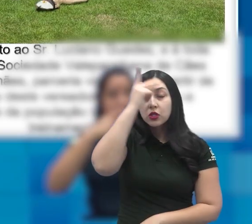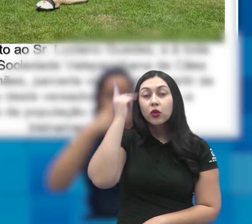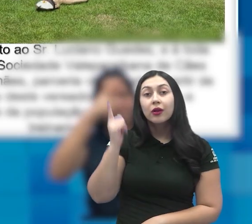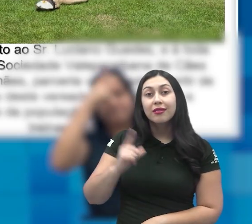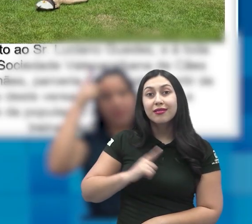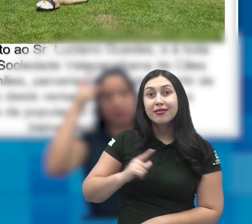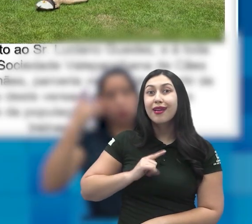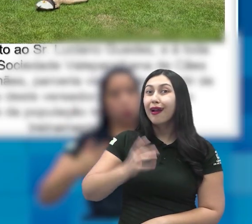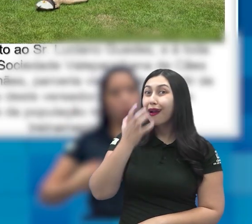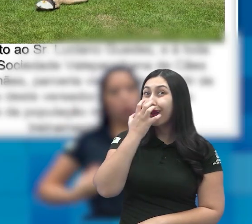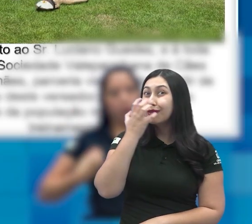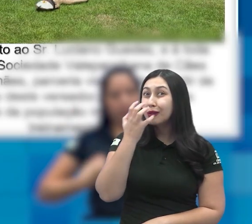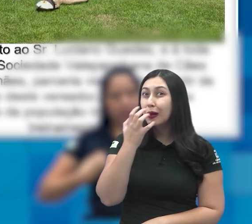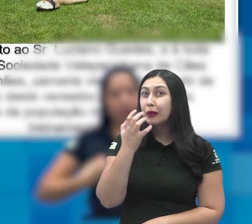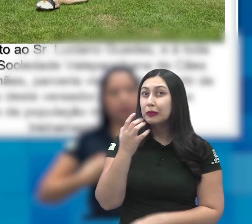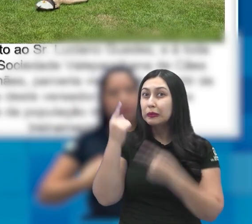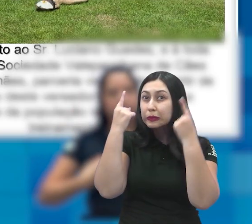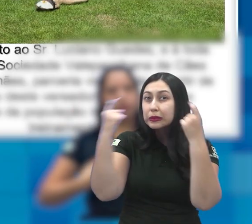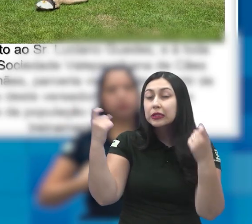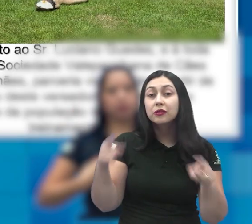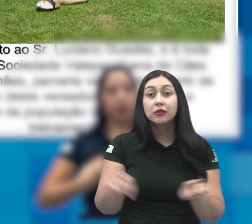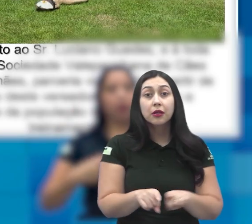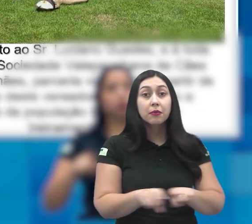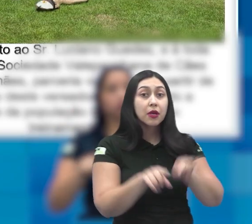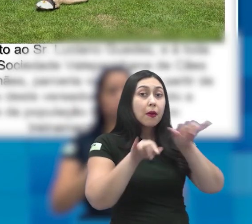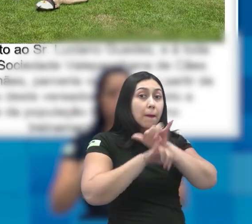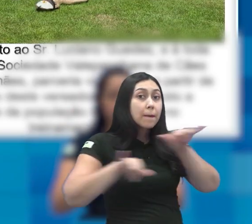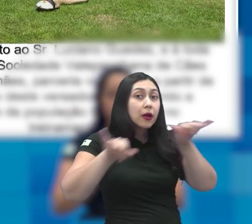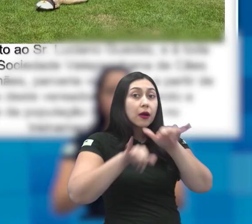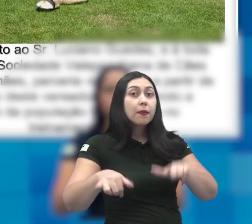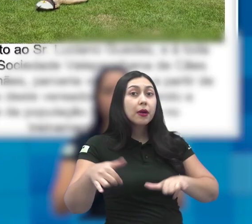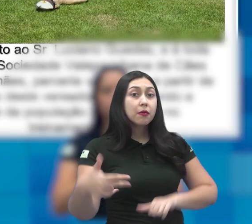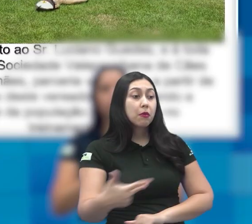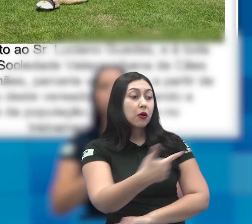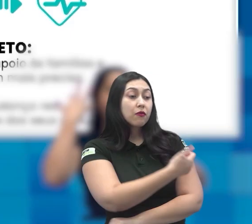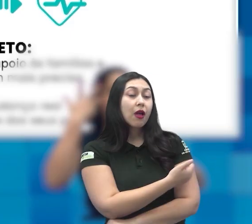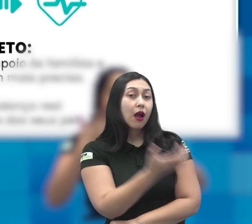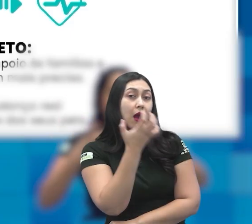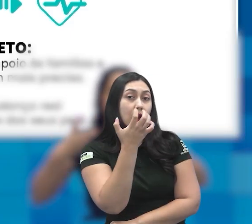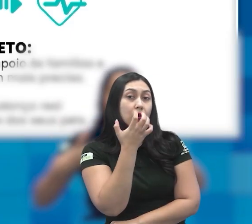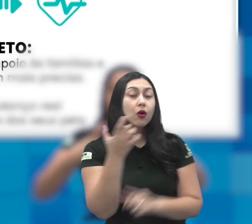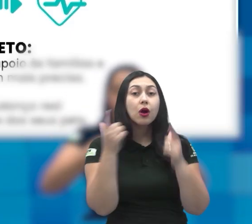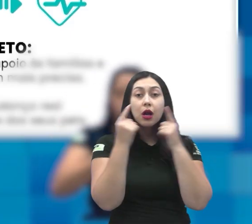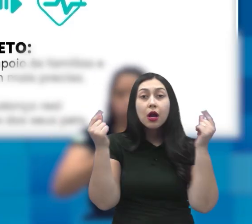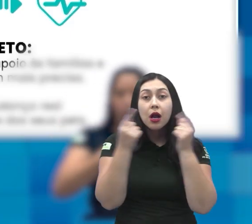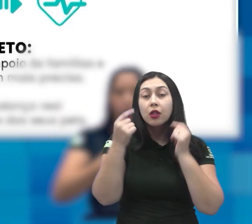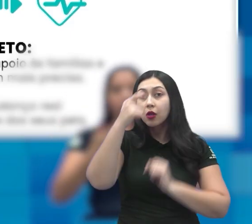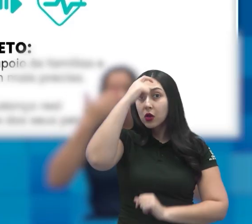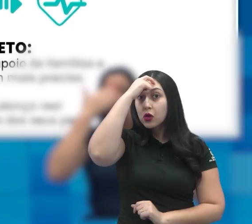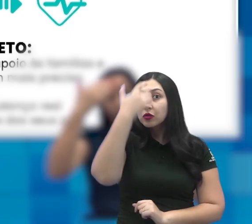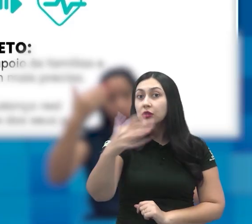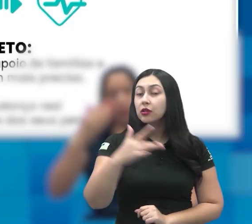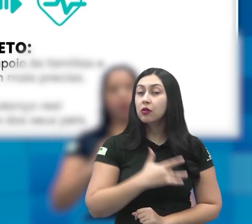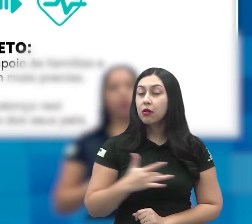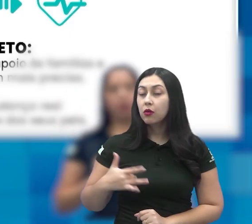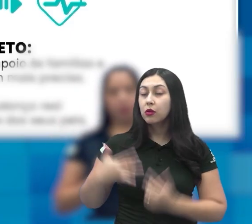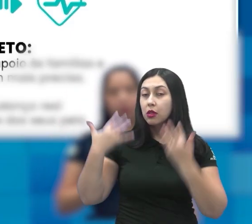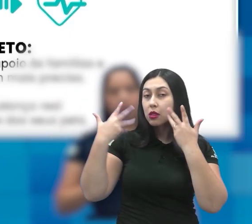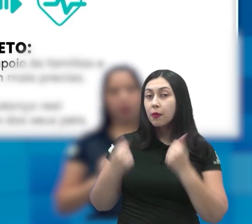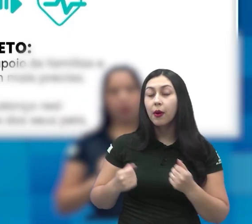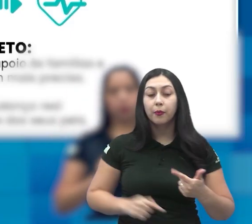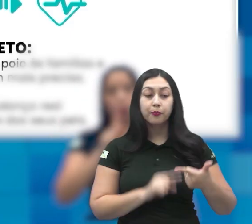um treinamento oferecido para tutores de cães potencialmente agressivos e uma campanha de imunização para pets